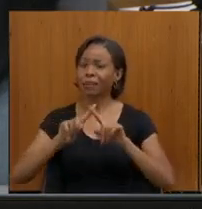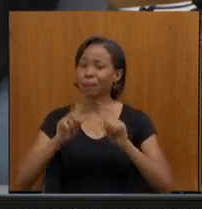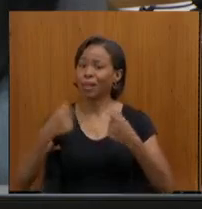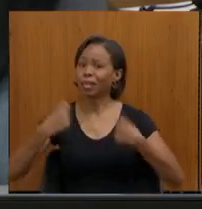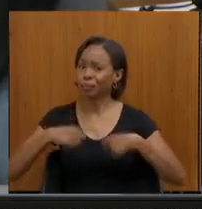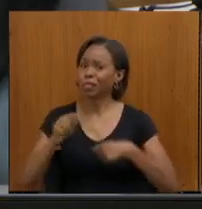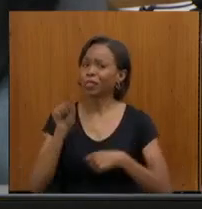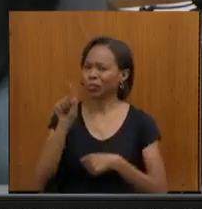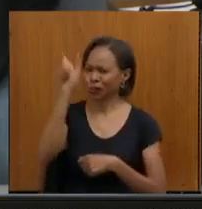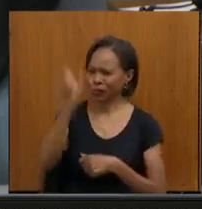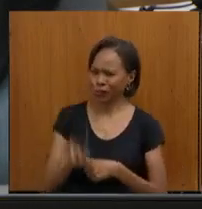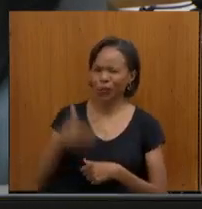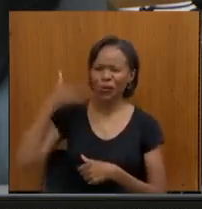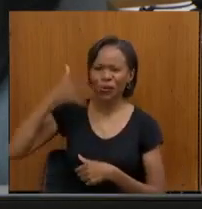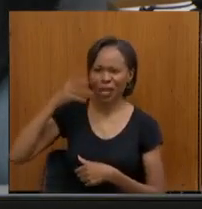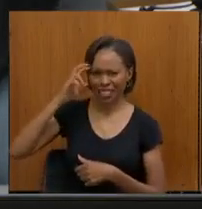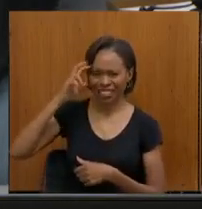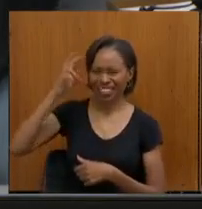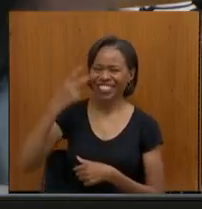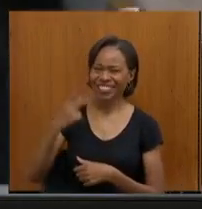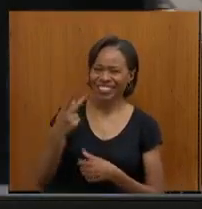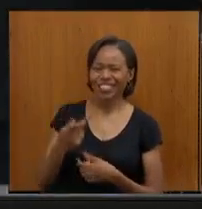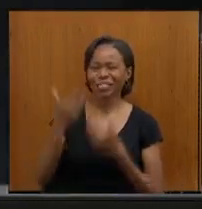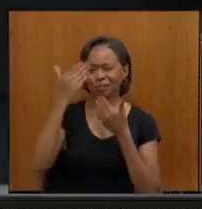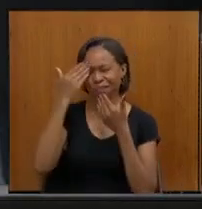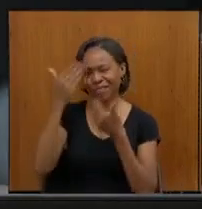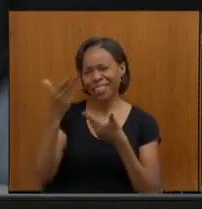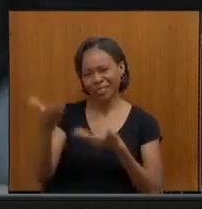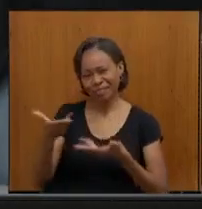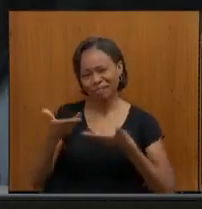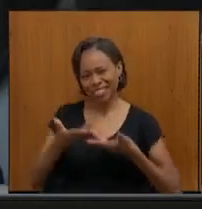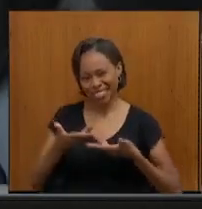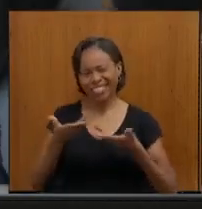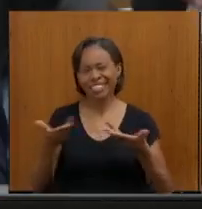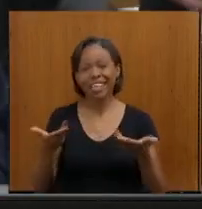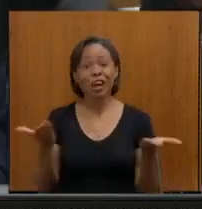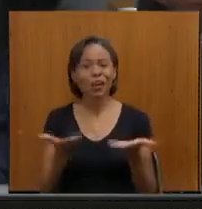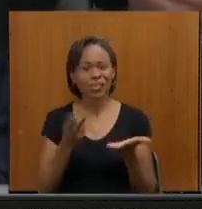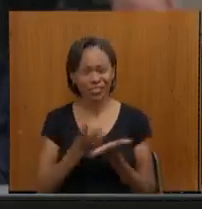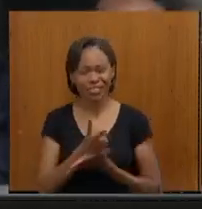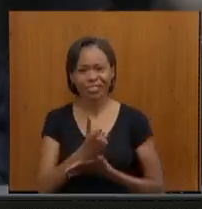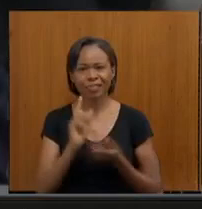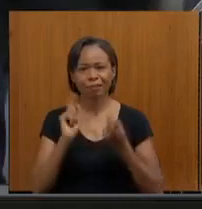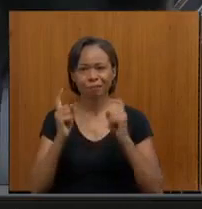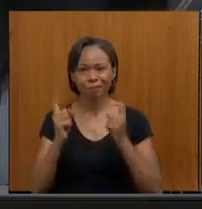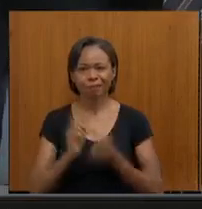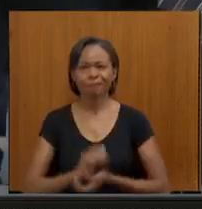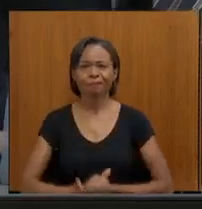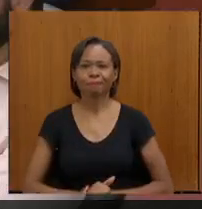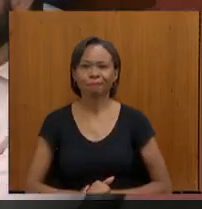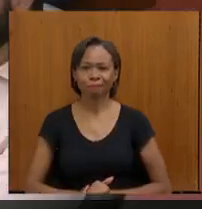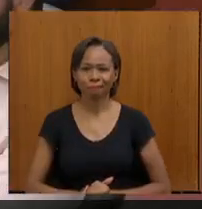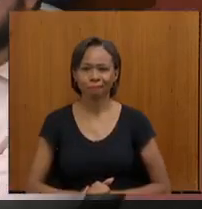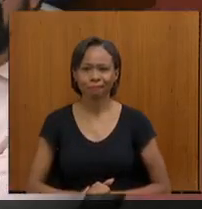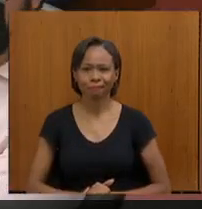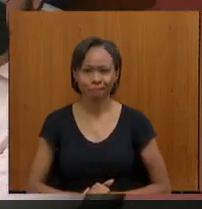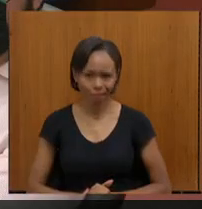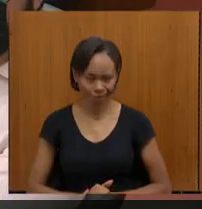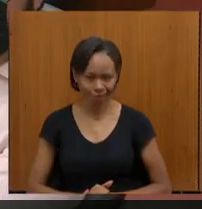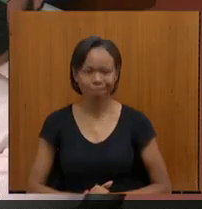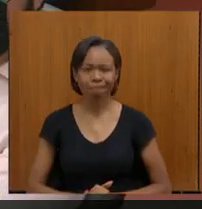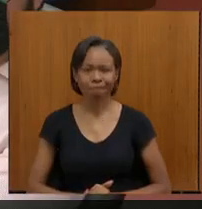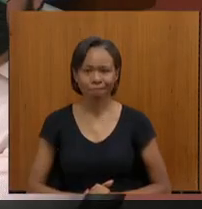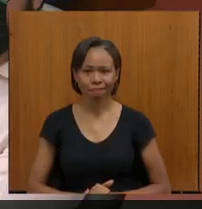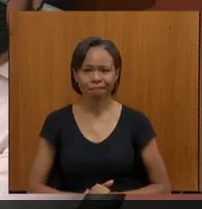inteligência do tio Obrigado aí pela presença ou rosa e vamos dar continuidade ao nosso trabalho o valor na conta